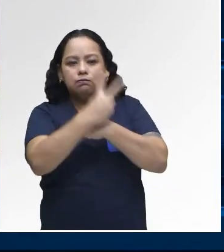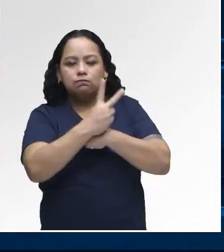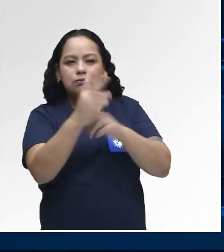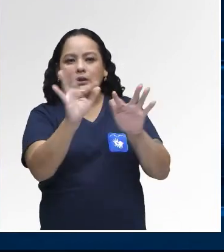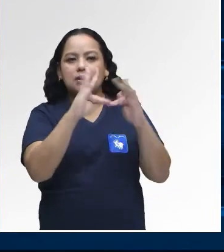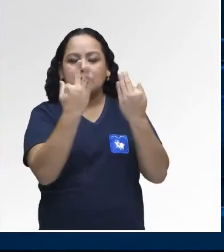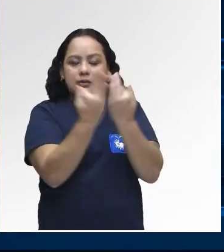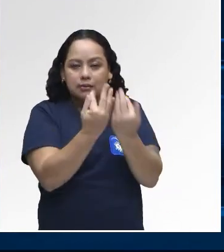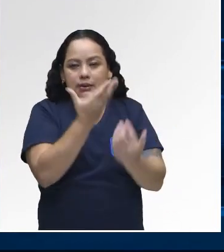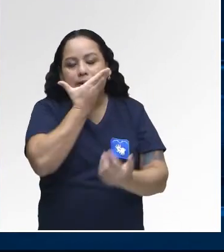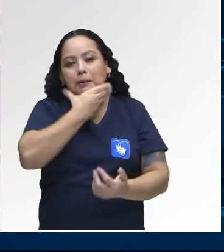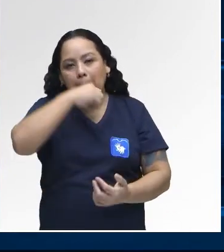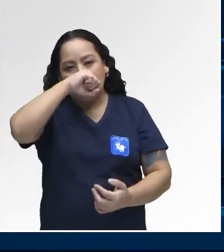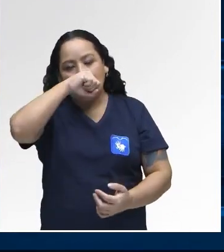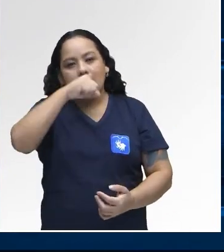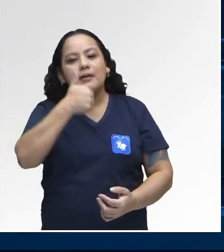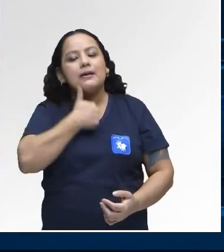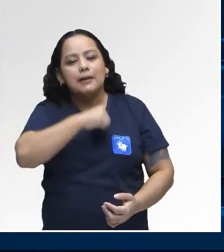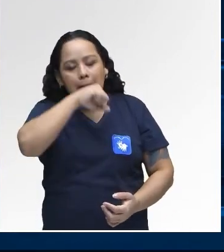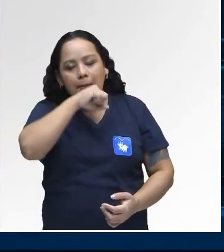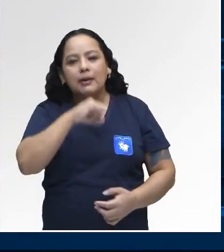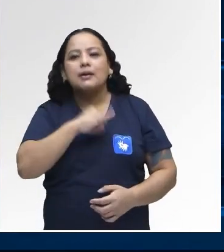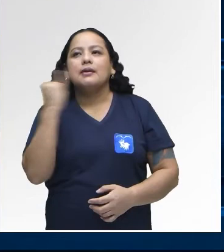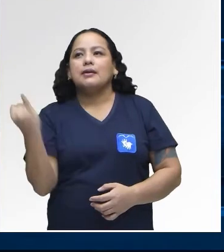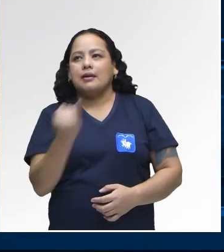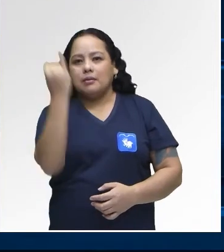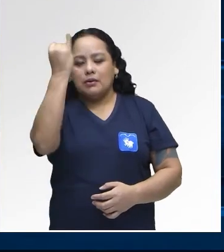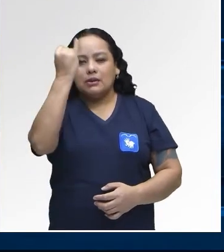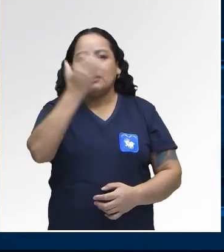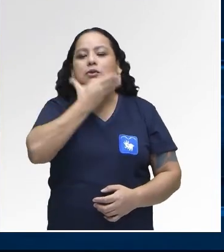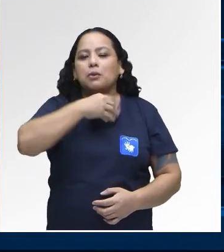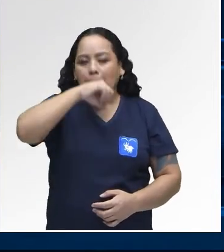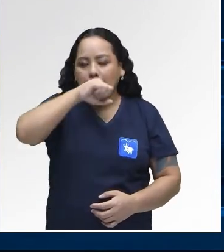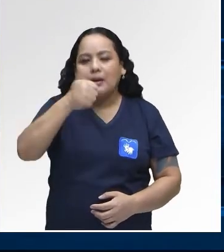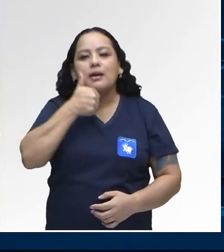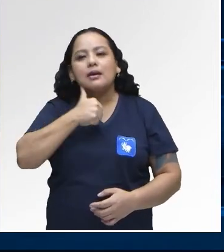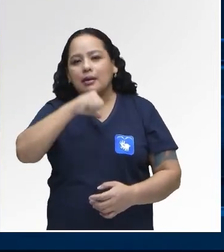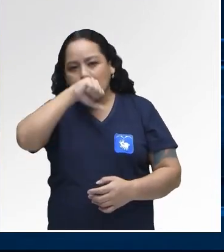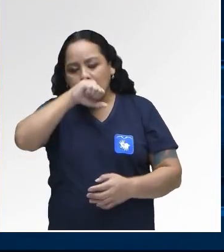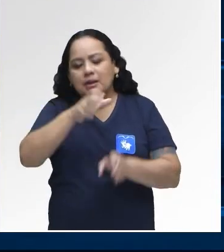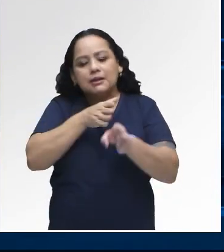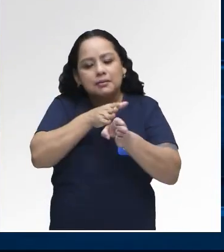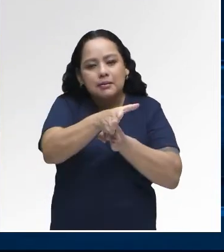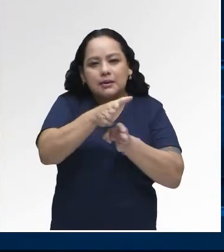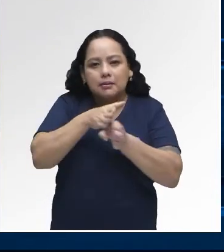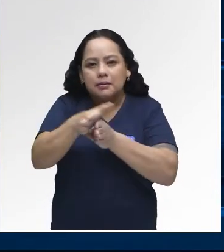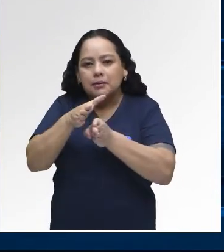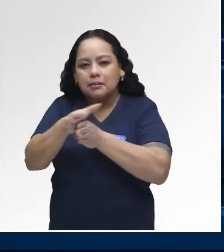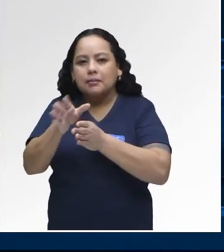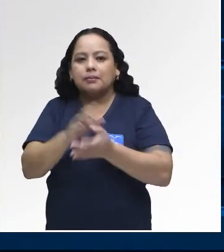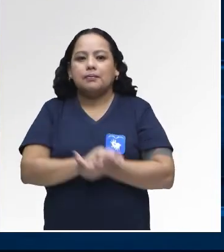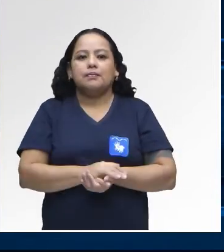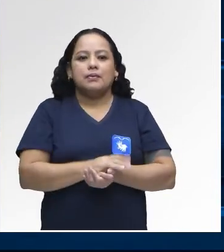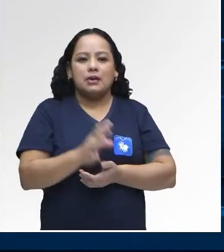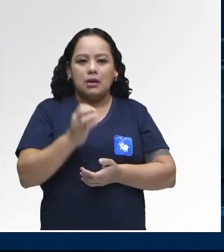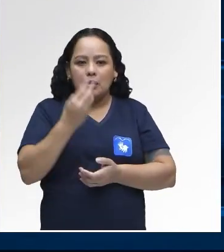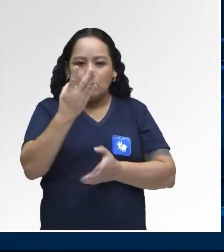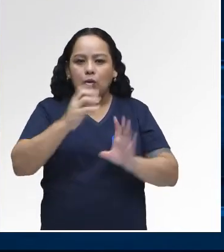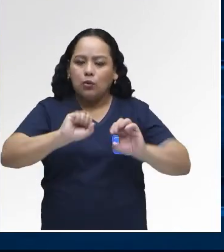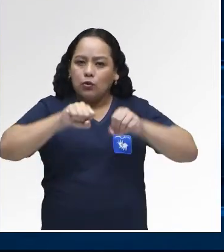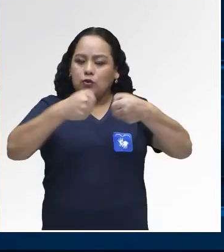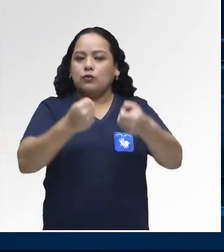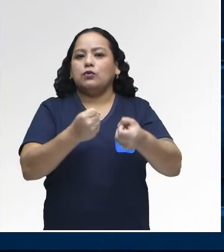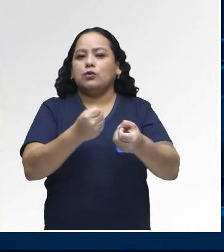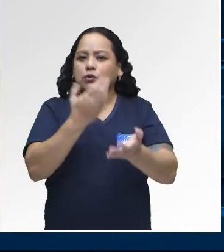uma vez, é importante que os pais estejam ali próximo, orientando seus filhos. Um bom desempenho